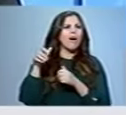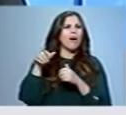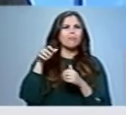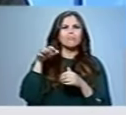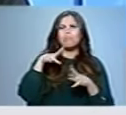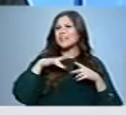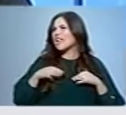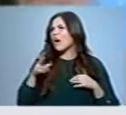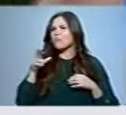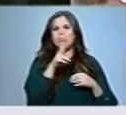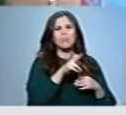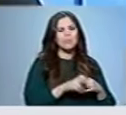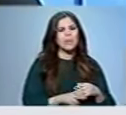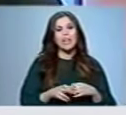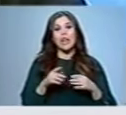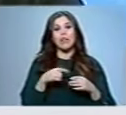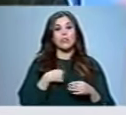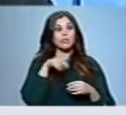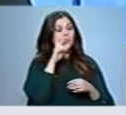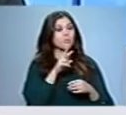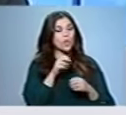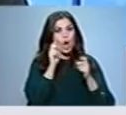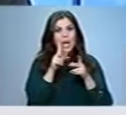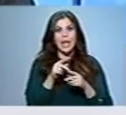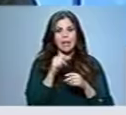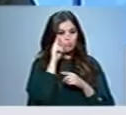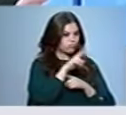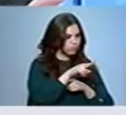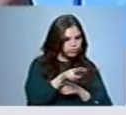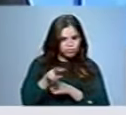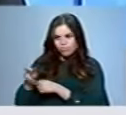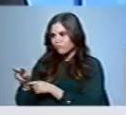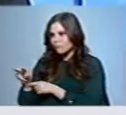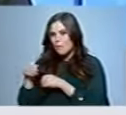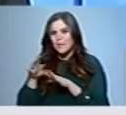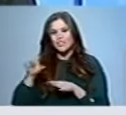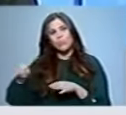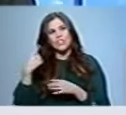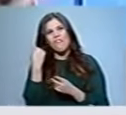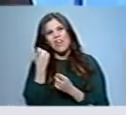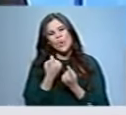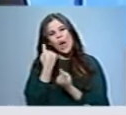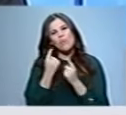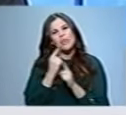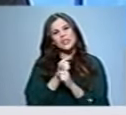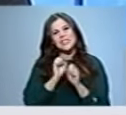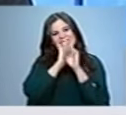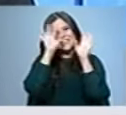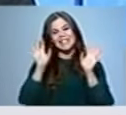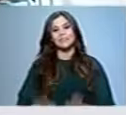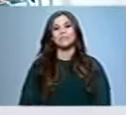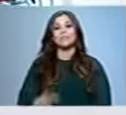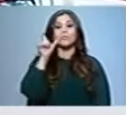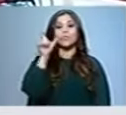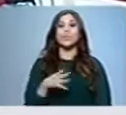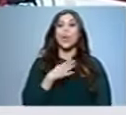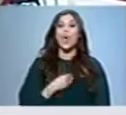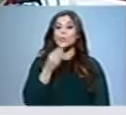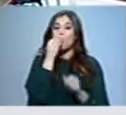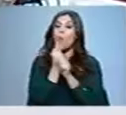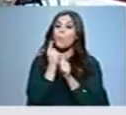inteiro. Havia uma placa a dizer, mirador para ali, nós, ok, vamos. Depois, se calhar, acabamos por não ver outras coisas. Claro. Voltaremos. Olha, eu não sei se tu és fã da